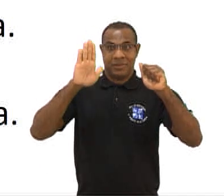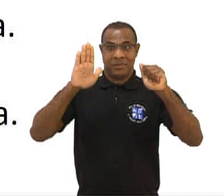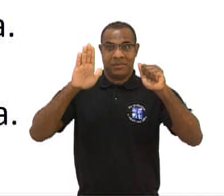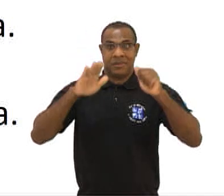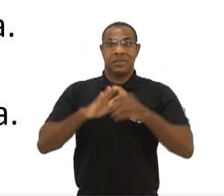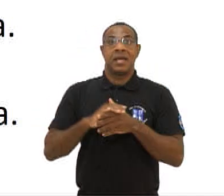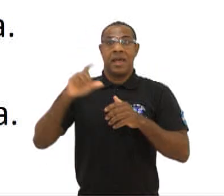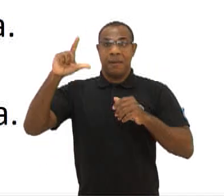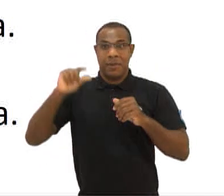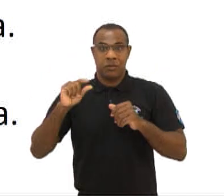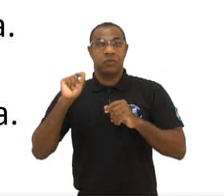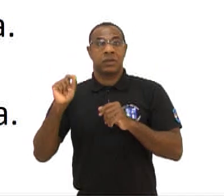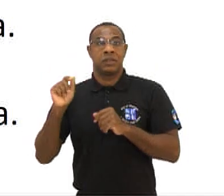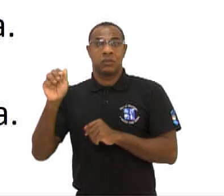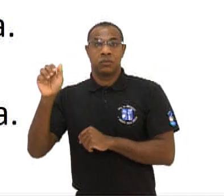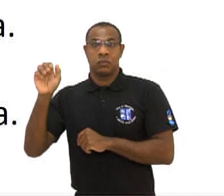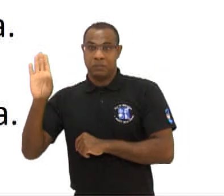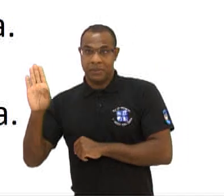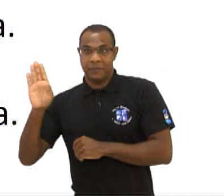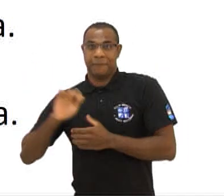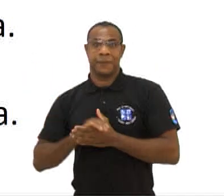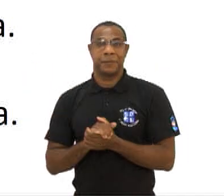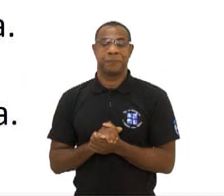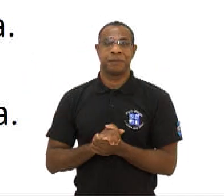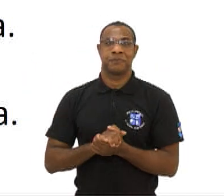B, pois o carrinho A se move para a esquerda.